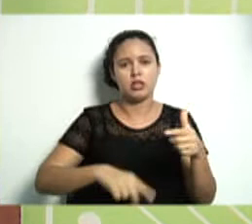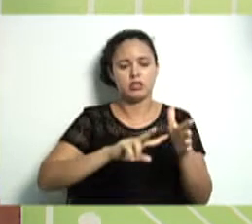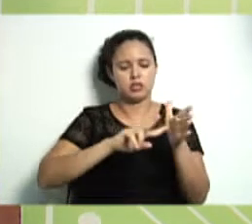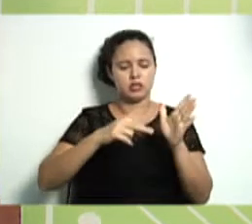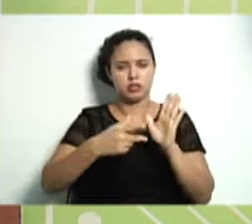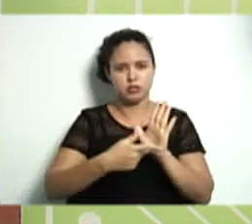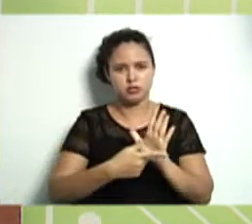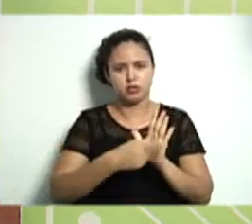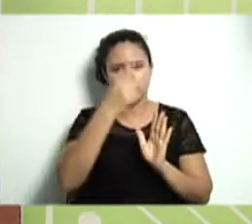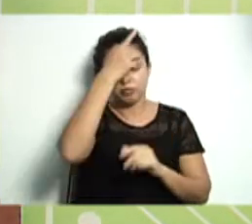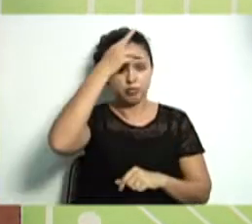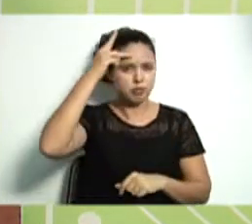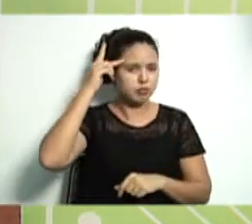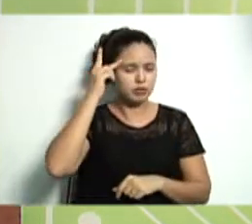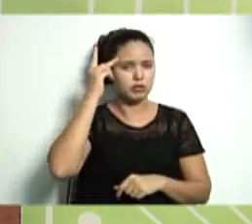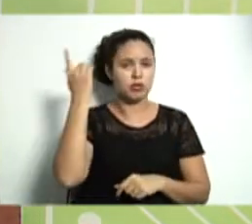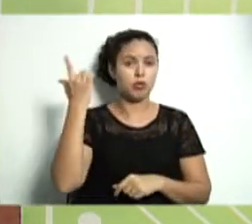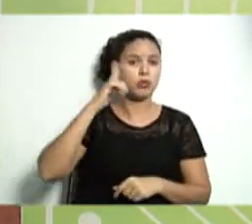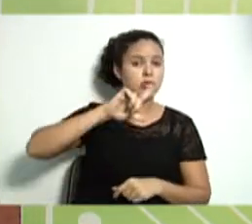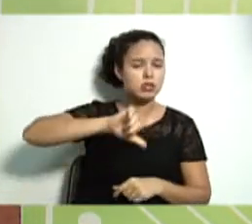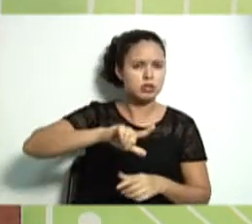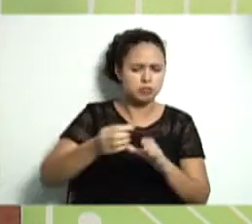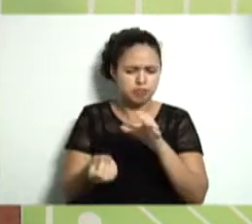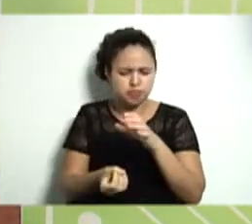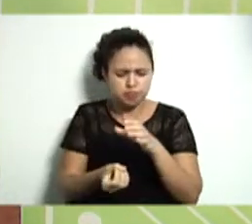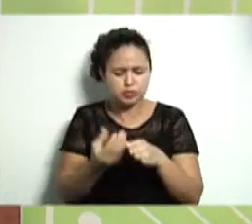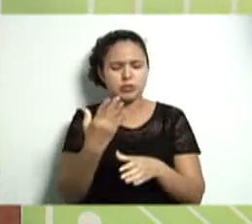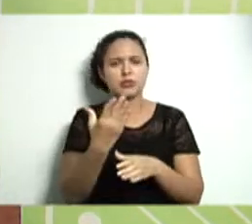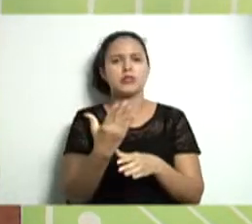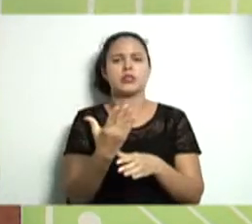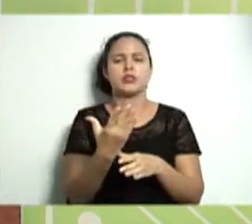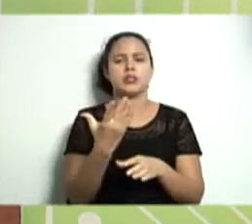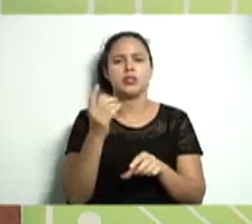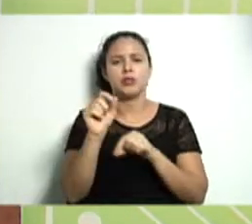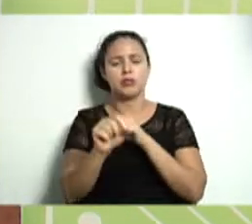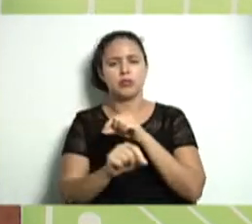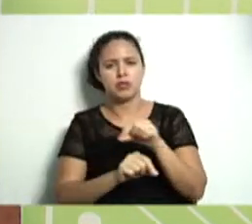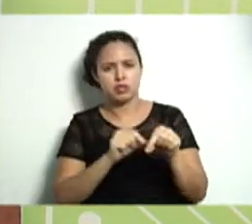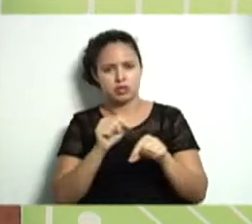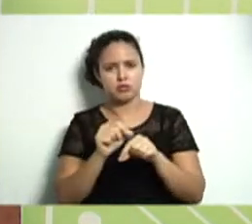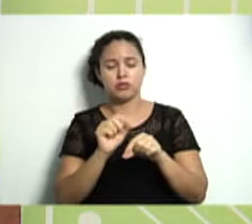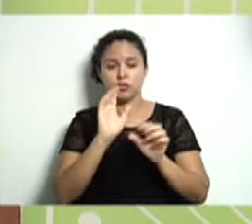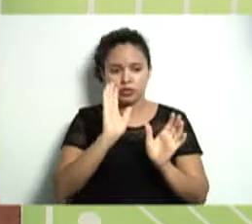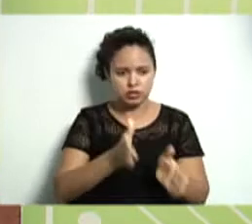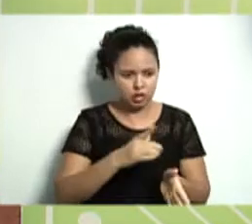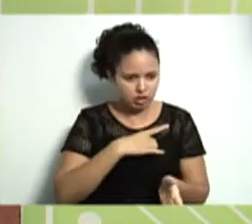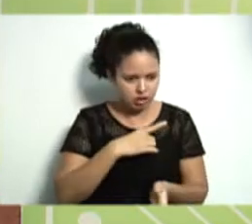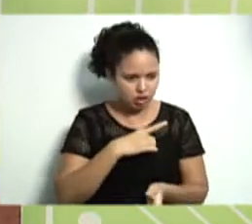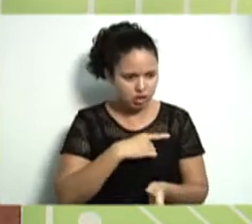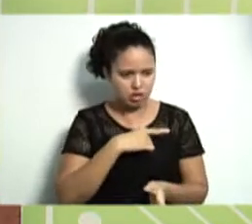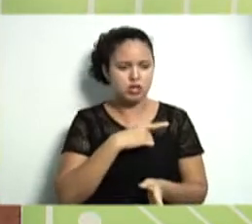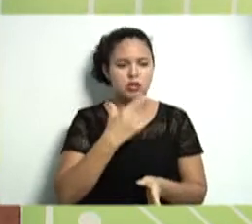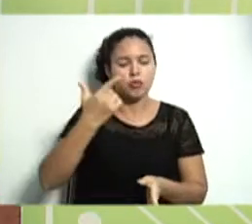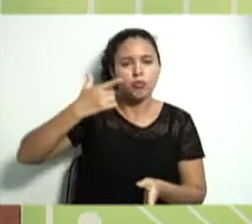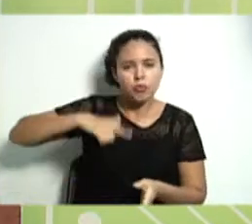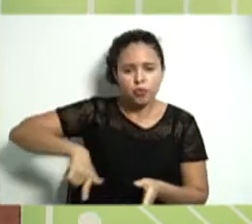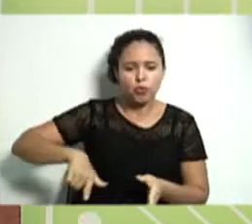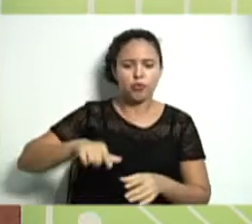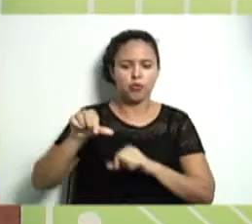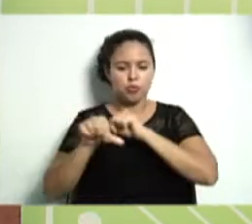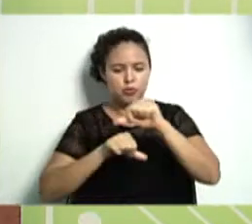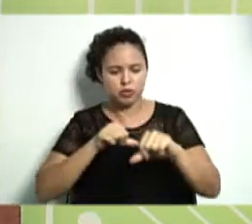do homem de criar em cima daquilo que ele já tem. Então, como